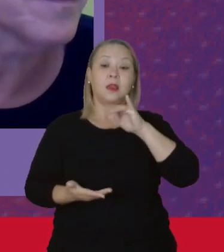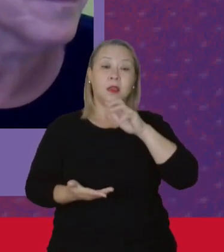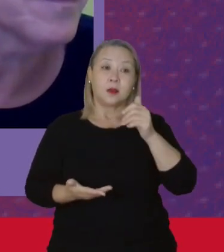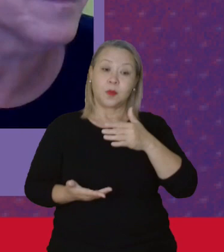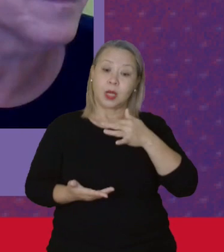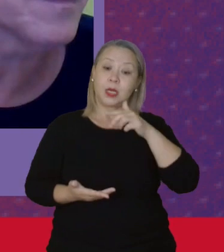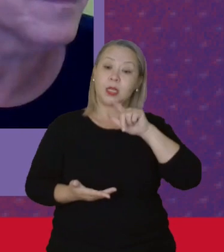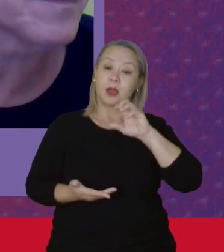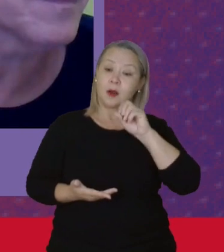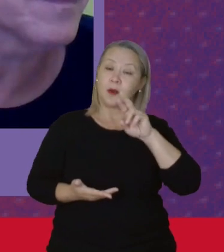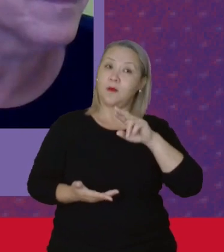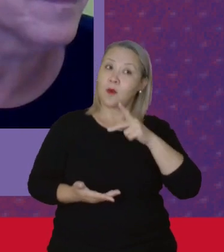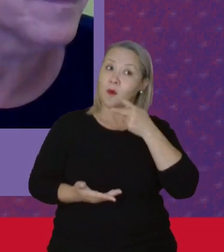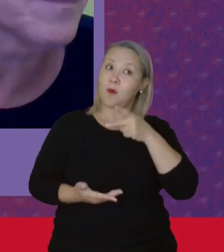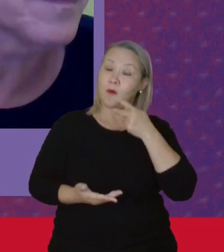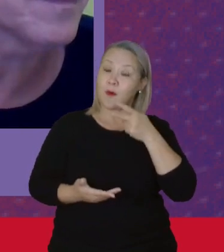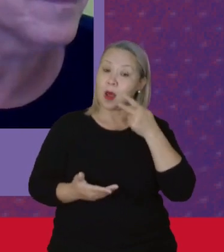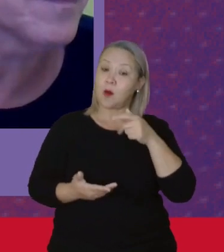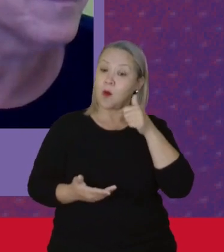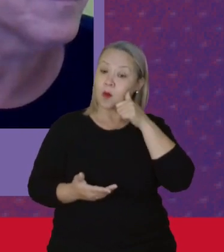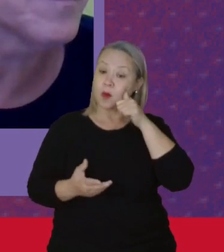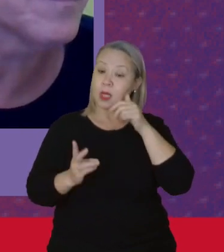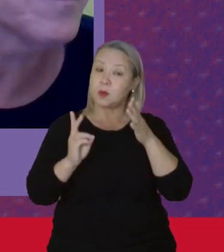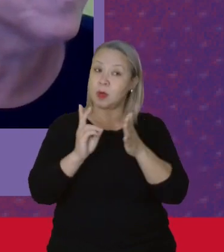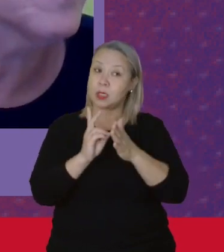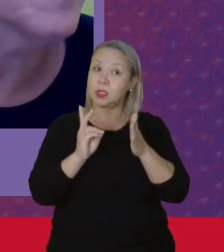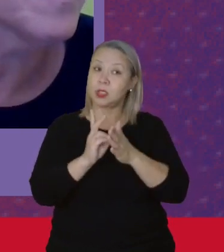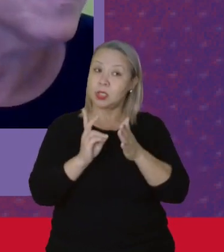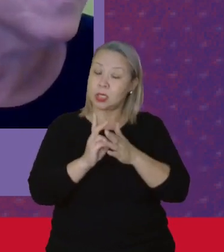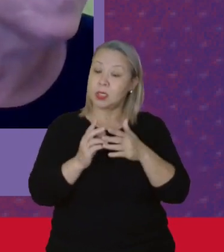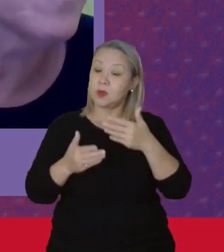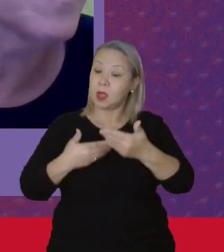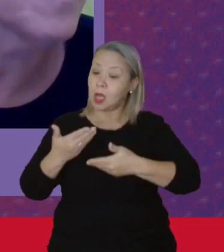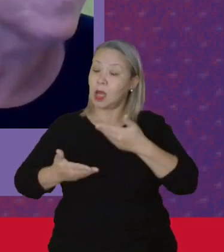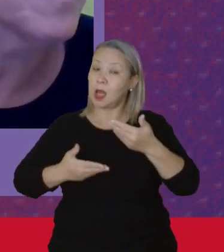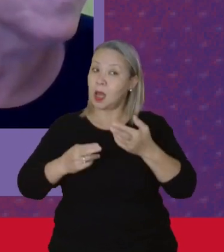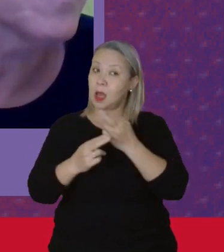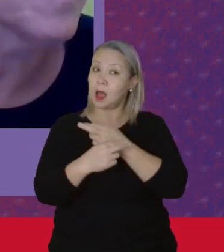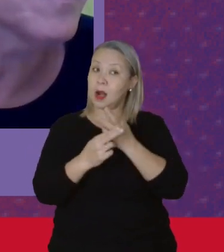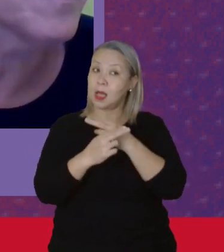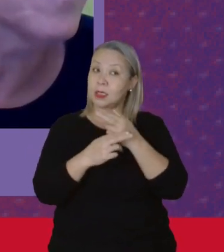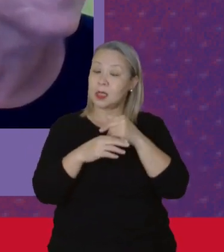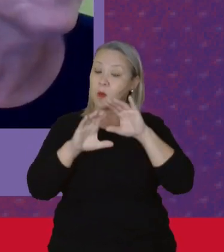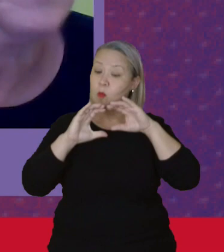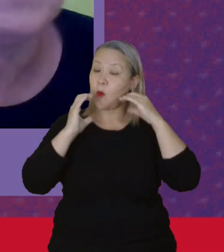mulheres indígenas. Então isso tem a ver com comunidade, isso tem a ver com